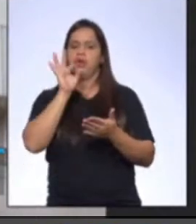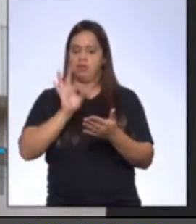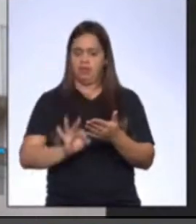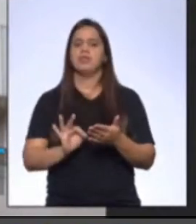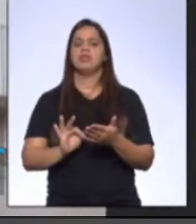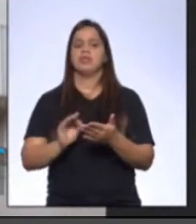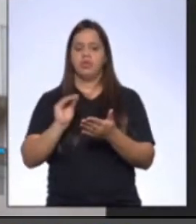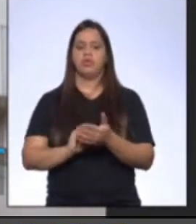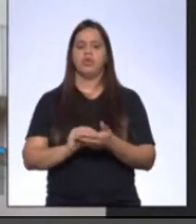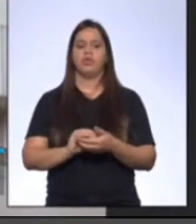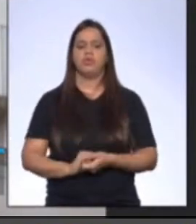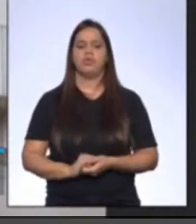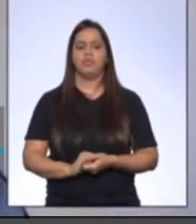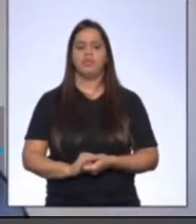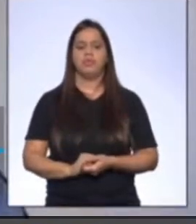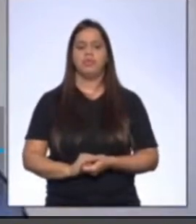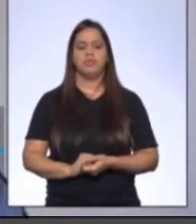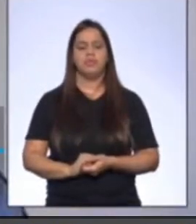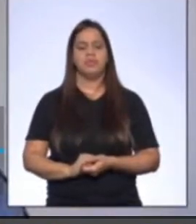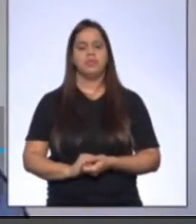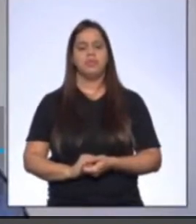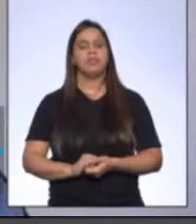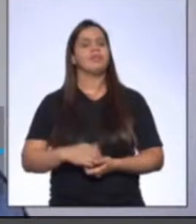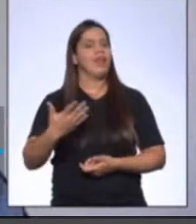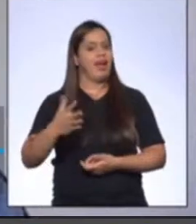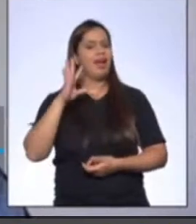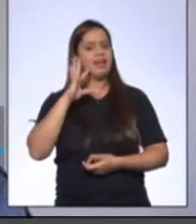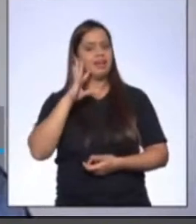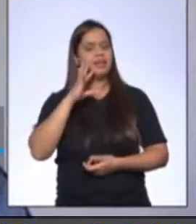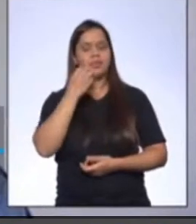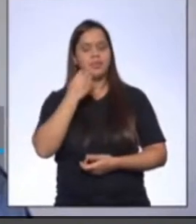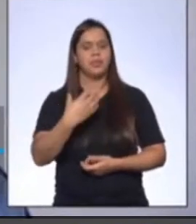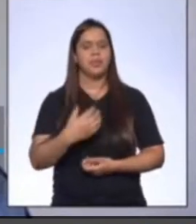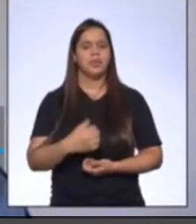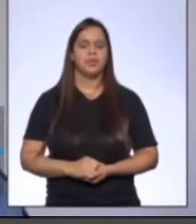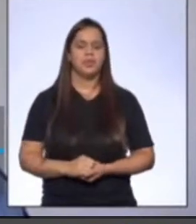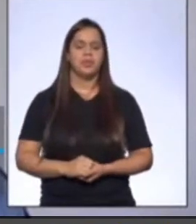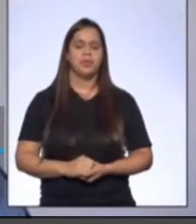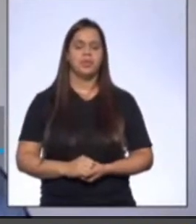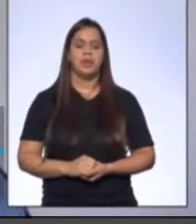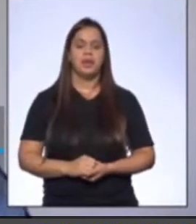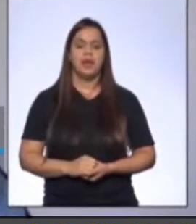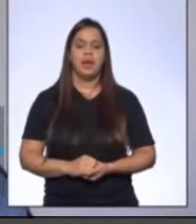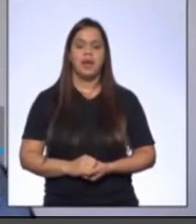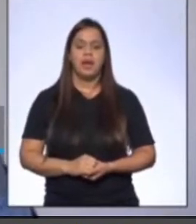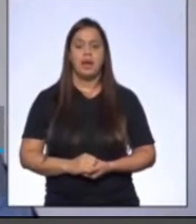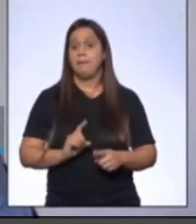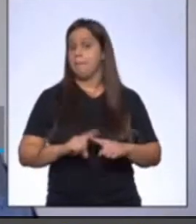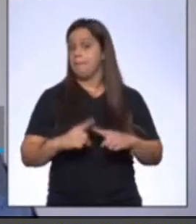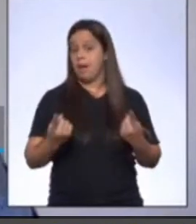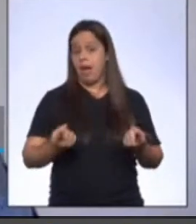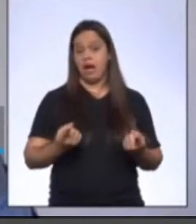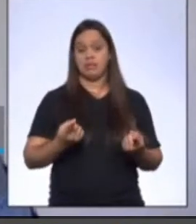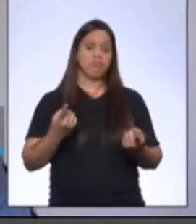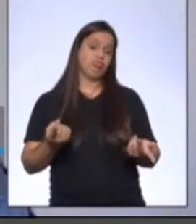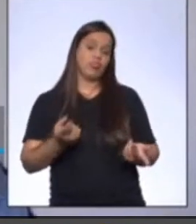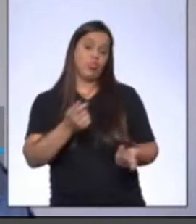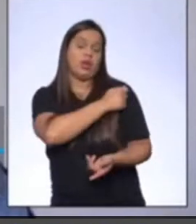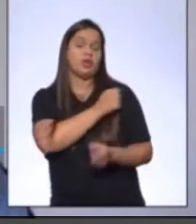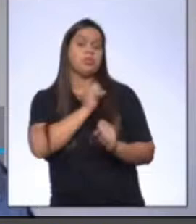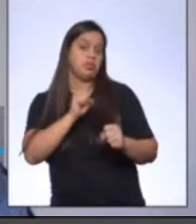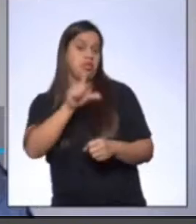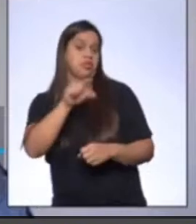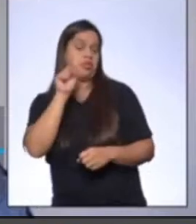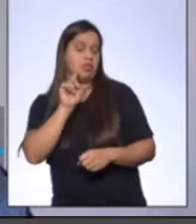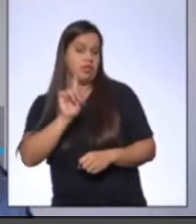o C. Ah, que legal, olha só. Mas com certeza alguém pode ter marcado a alternativa D. Eu só espero que